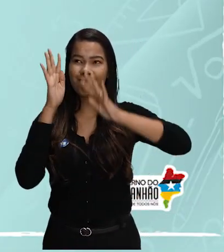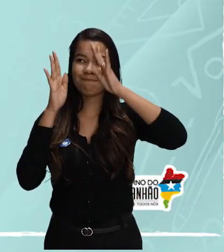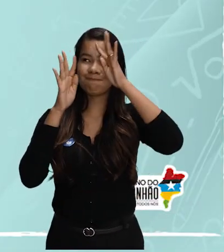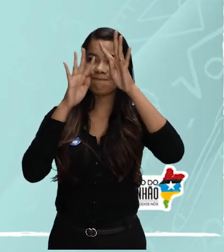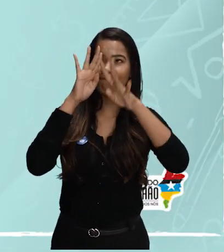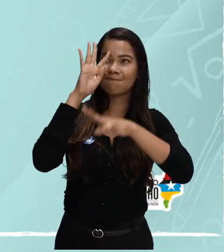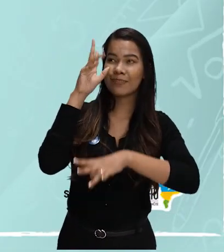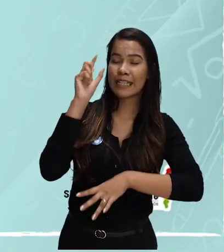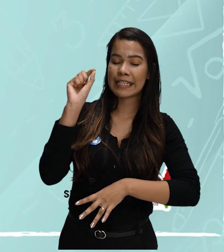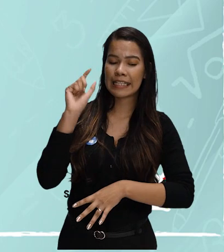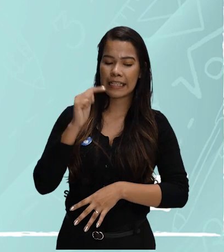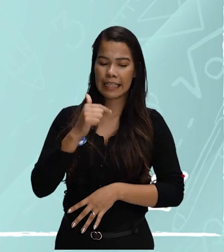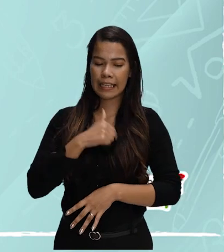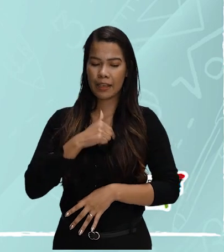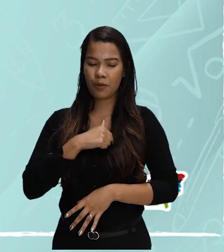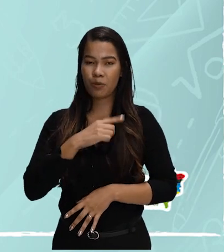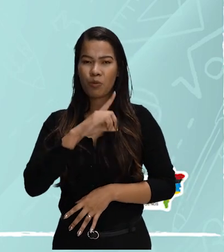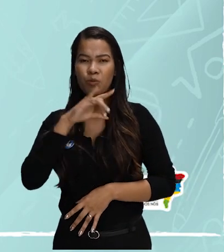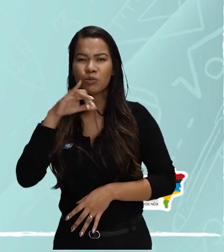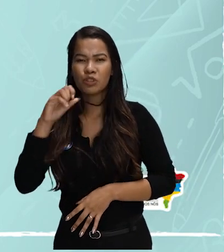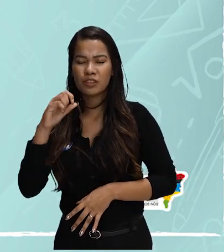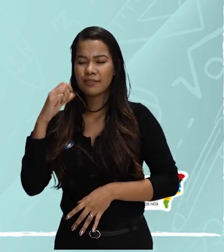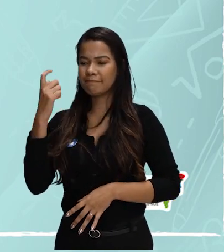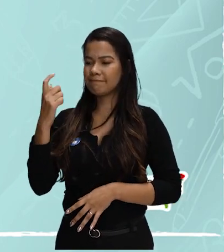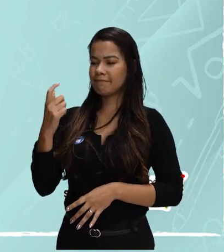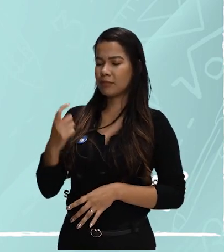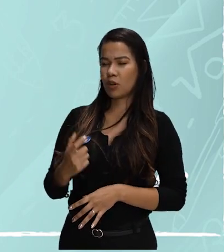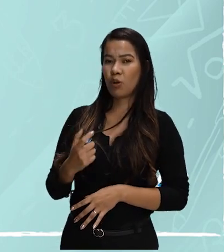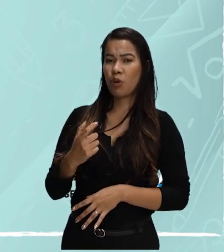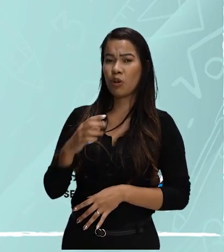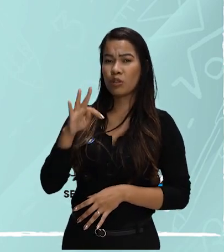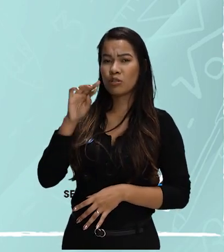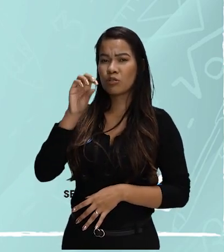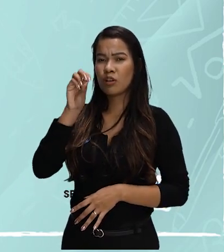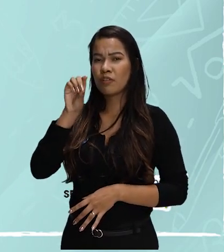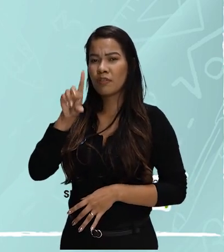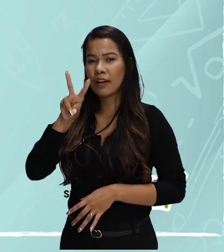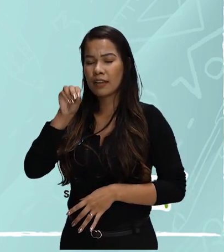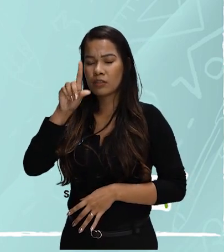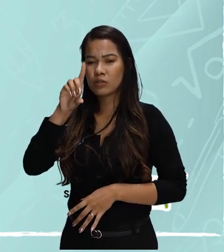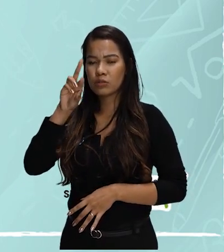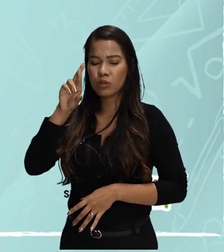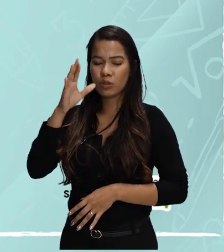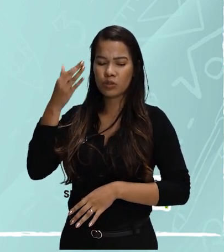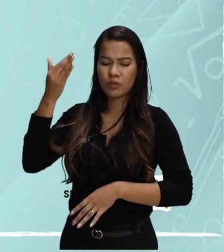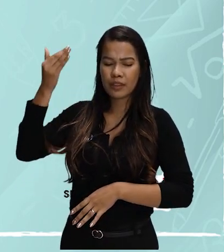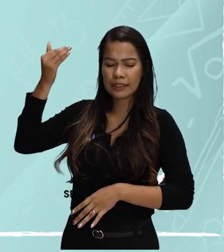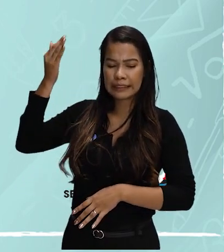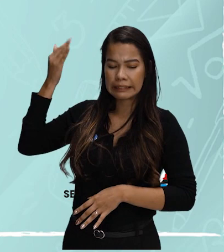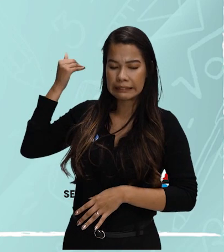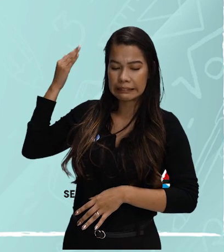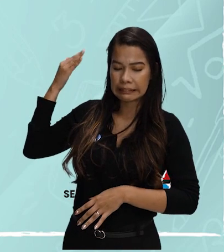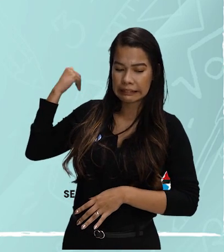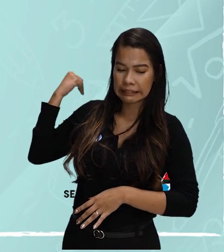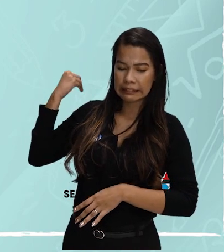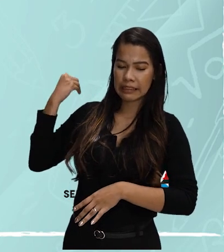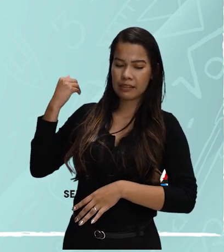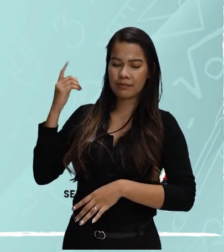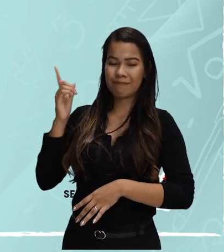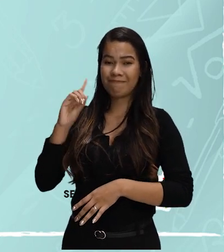Sonhei que eu era um dia um trovador, dos velhos tempos que não voltam